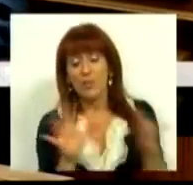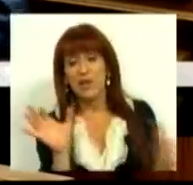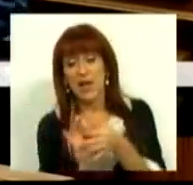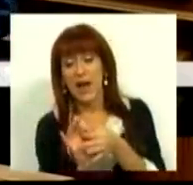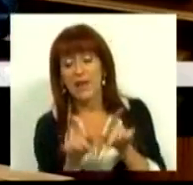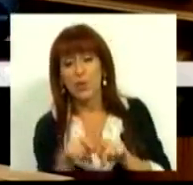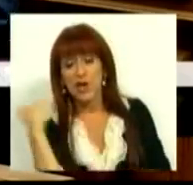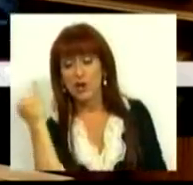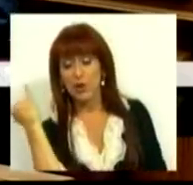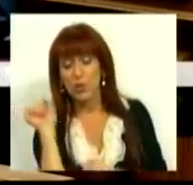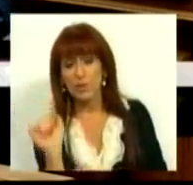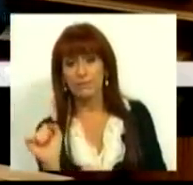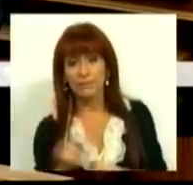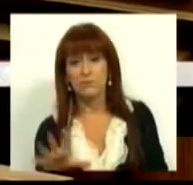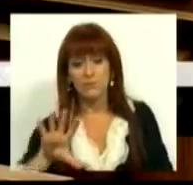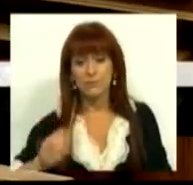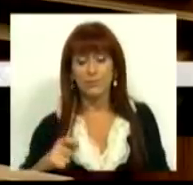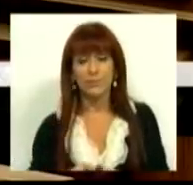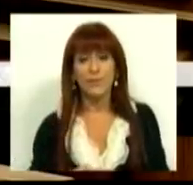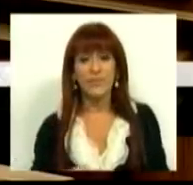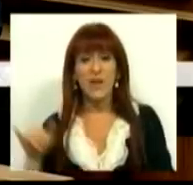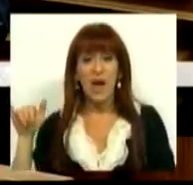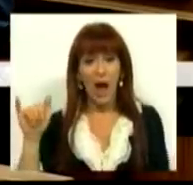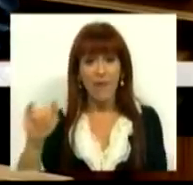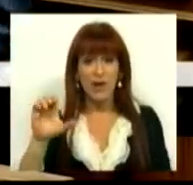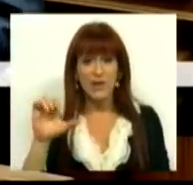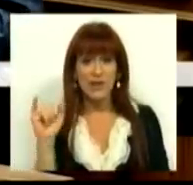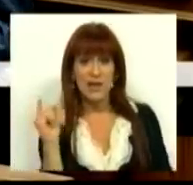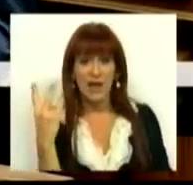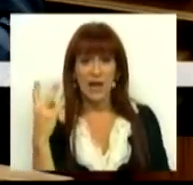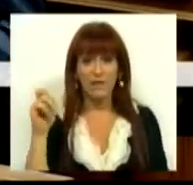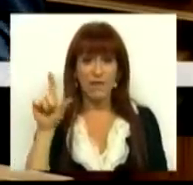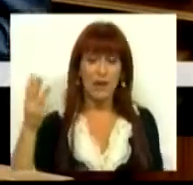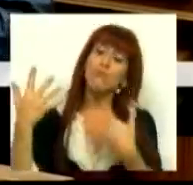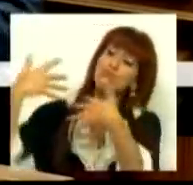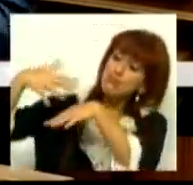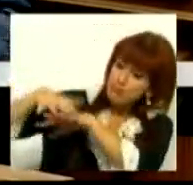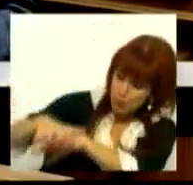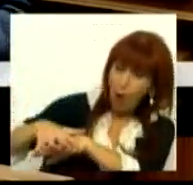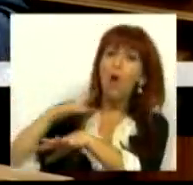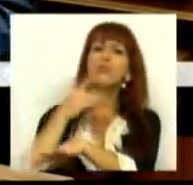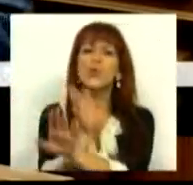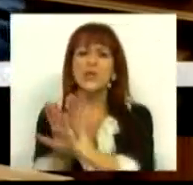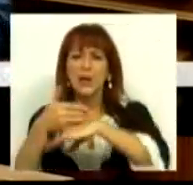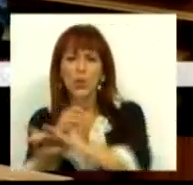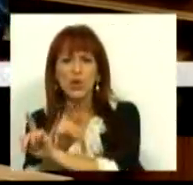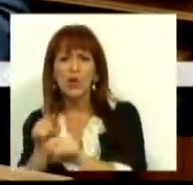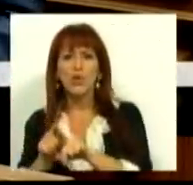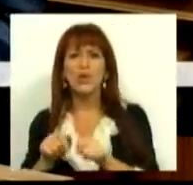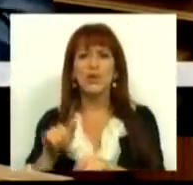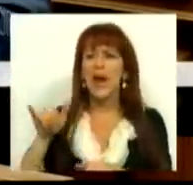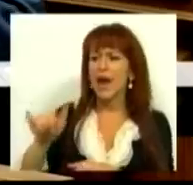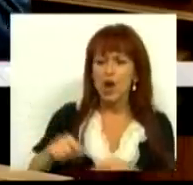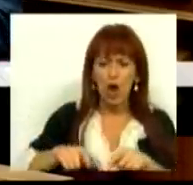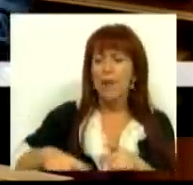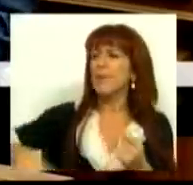a nível do Instituto Nacional da Aviação Civil, obviamente que integra muitos setores, desde